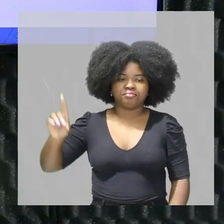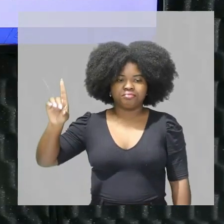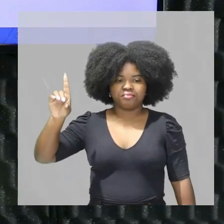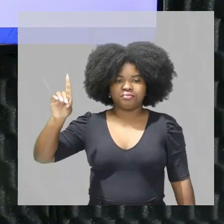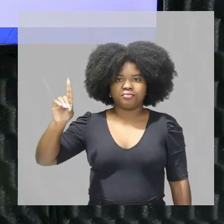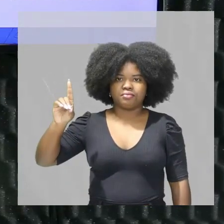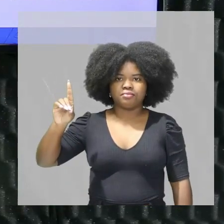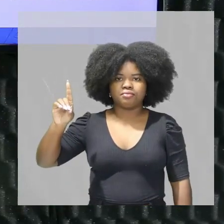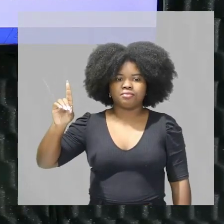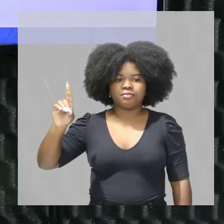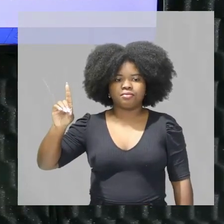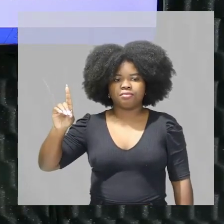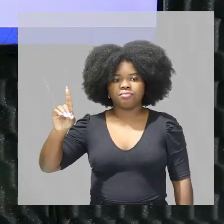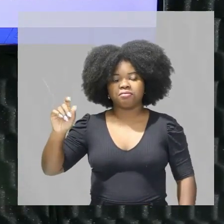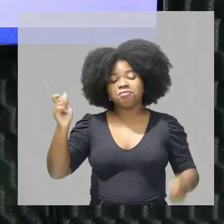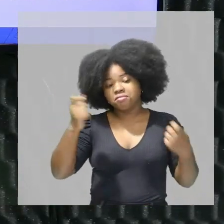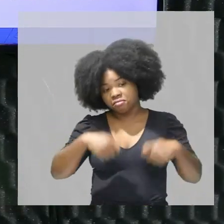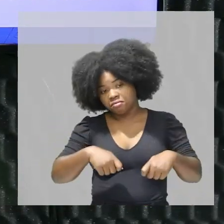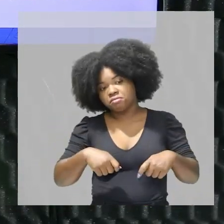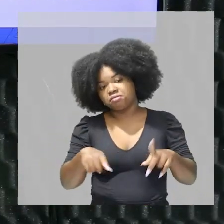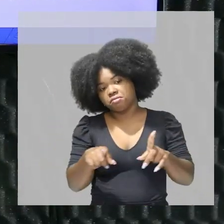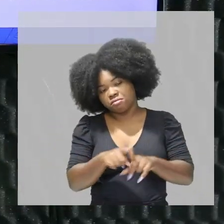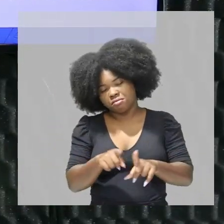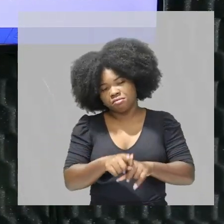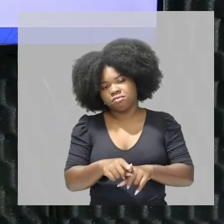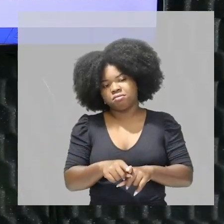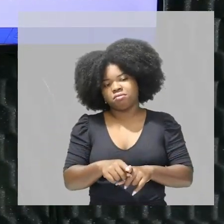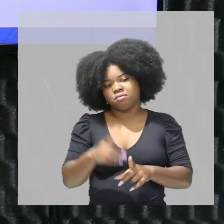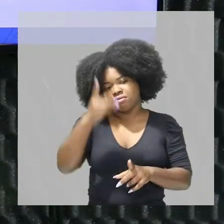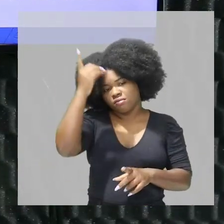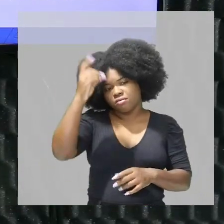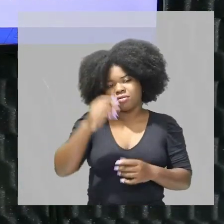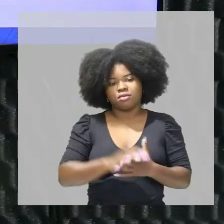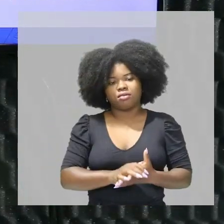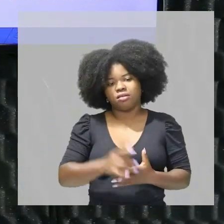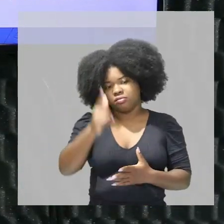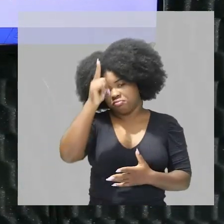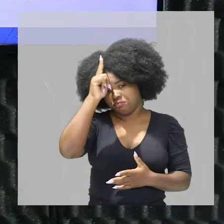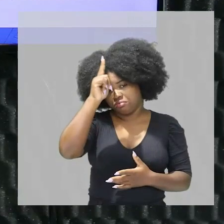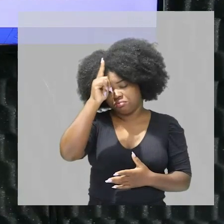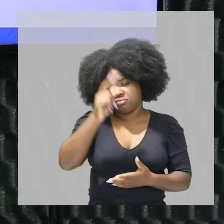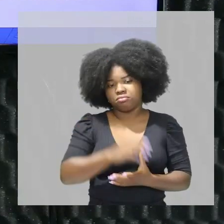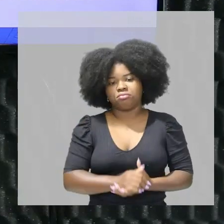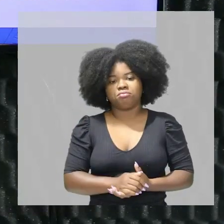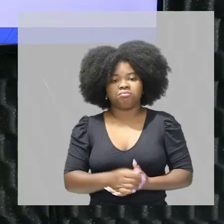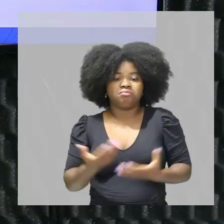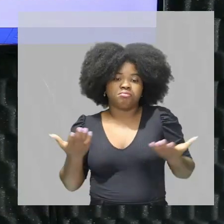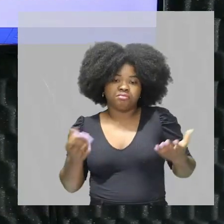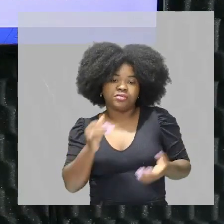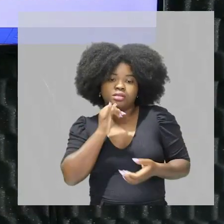idealismo poderia até ser o idealismo alemão ali Rei